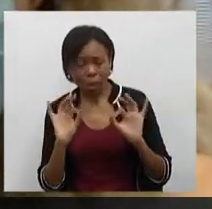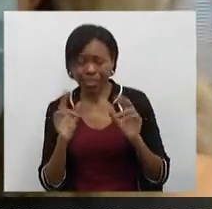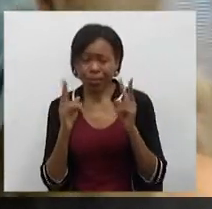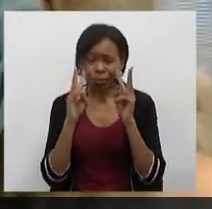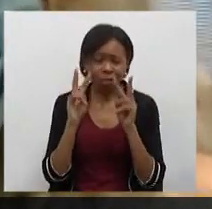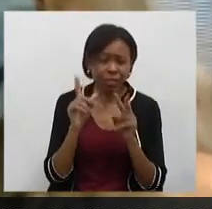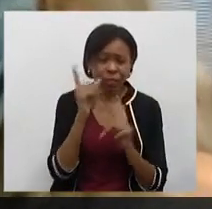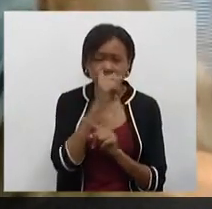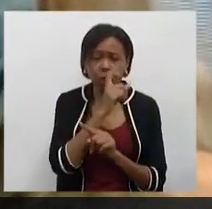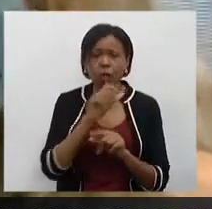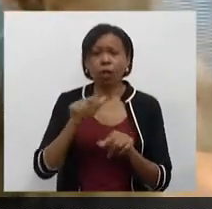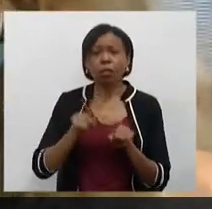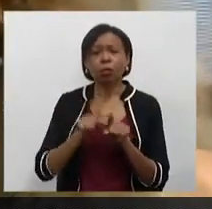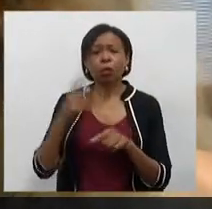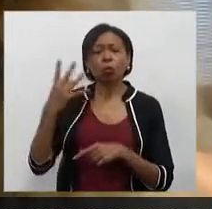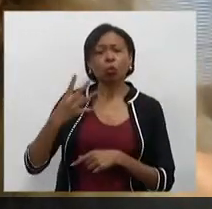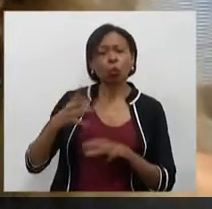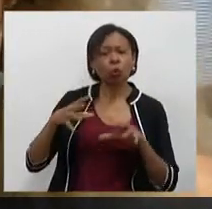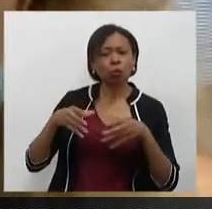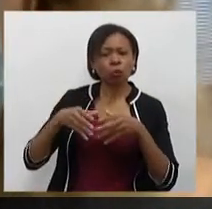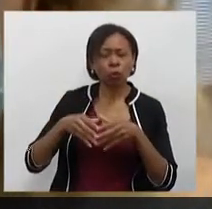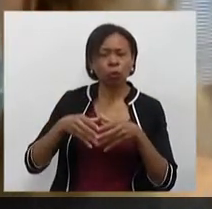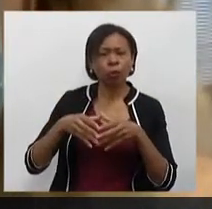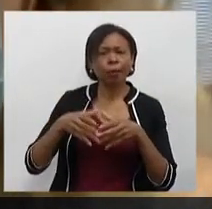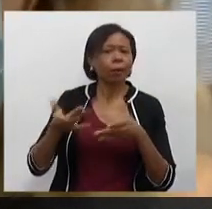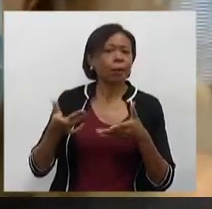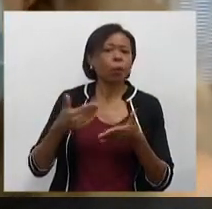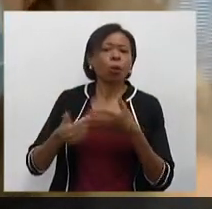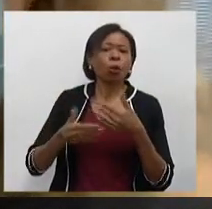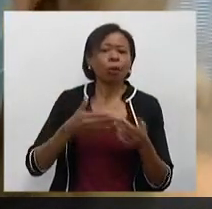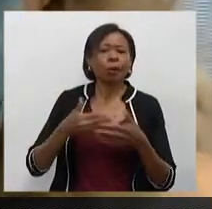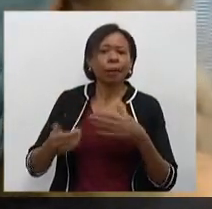deficiência intelectual permanente que limite as suas